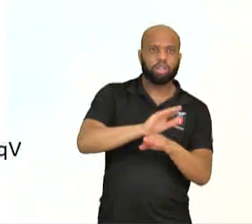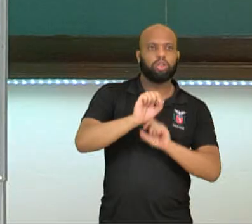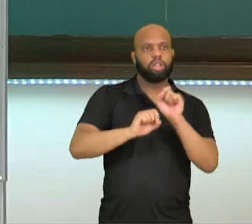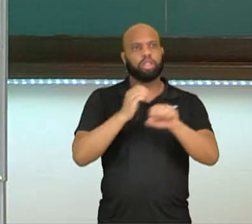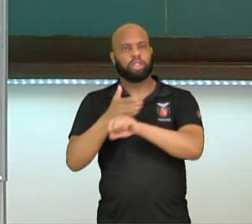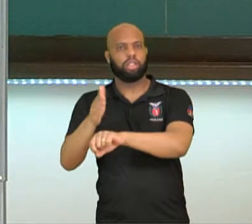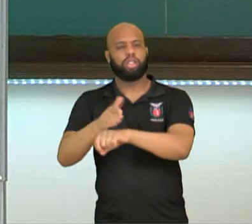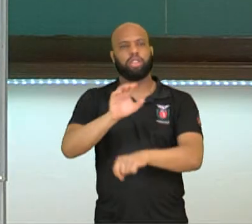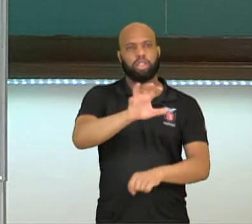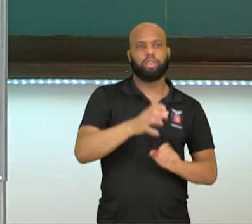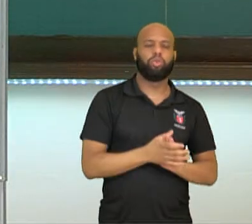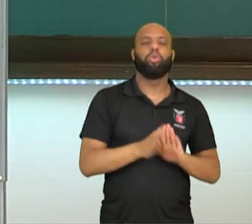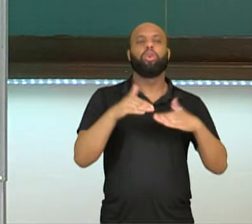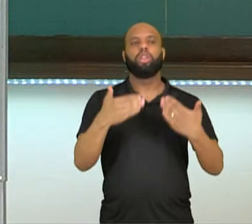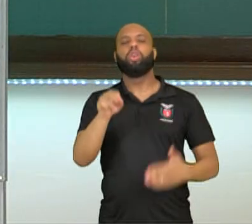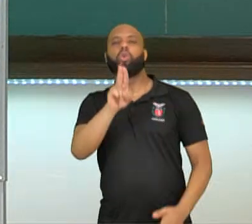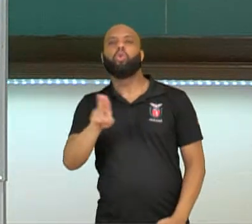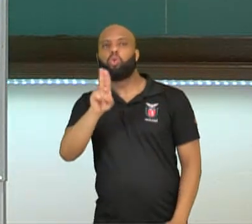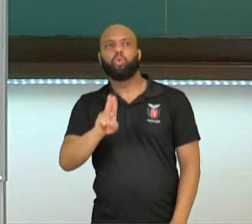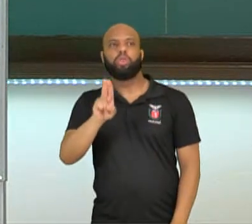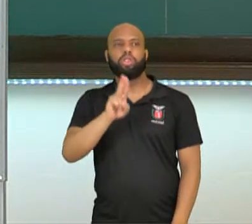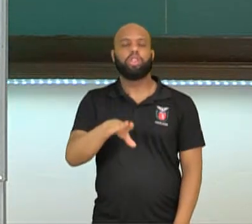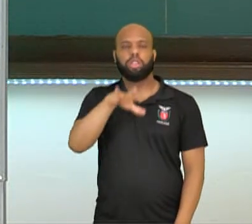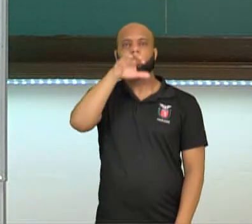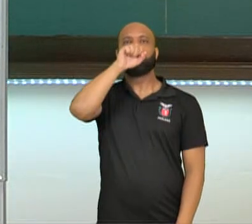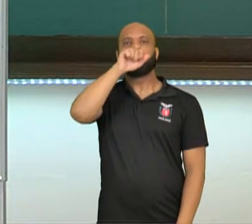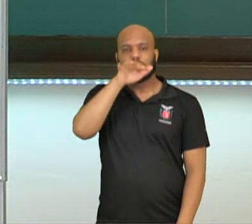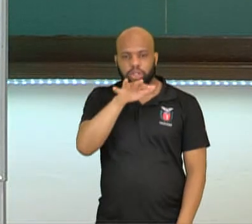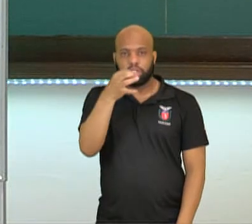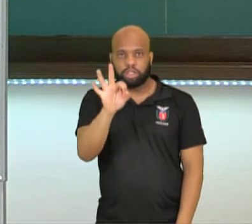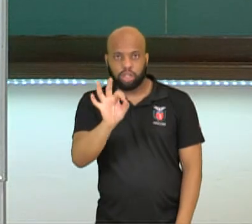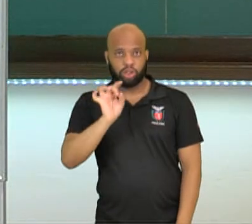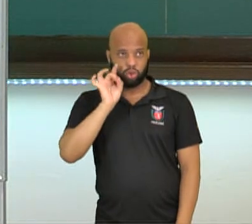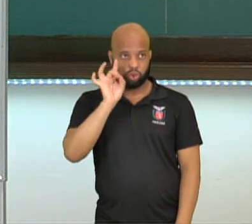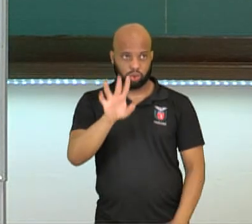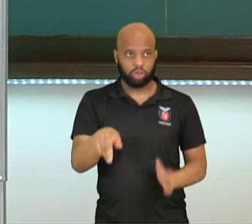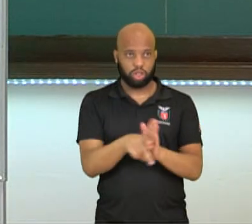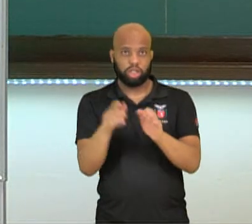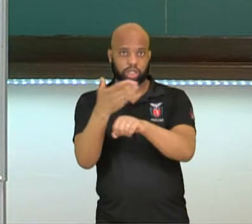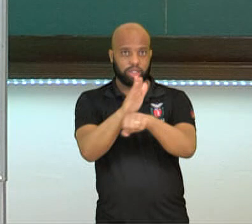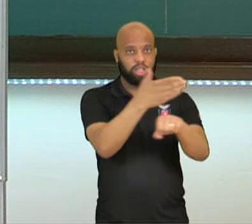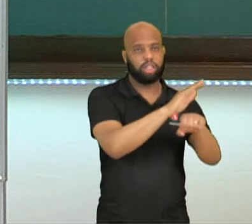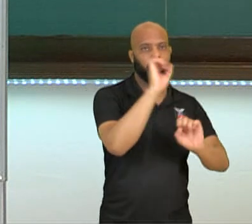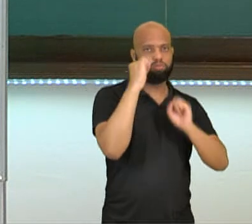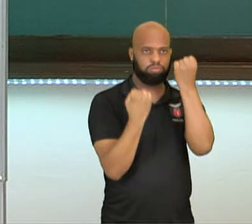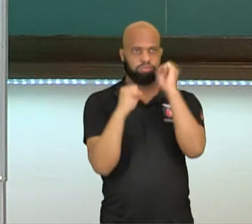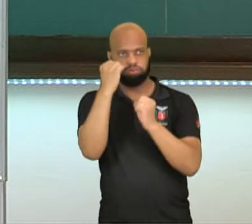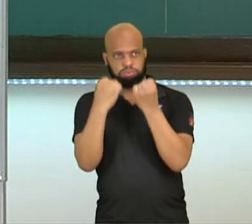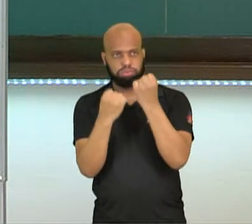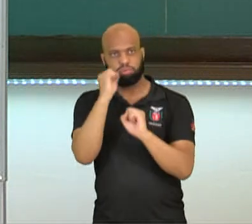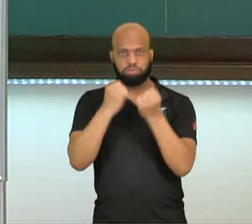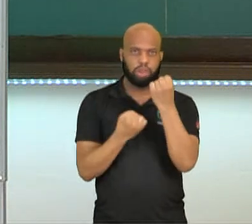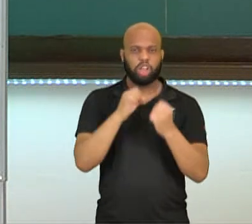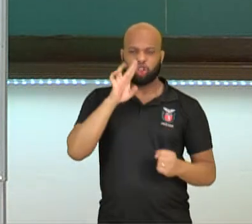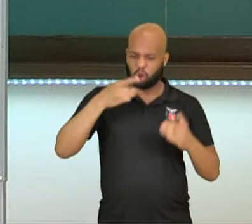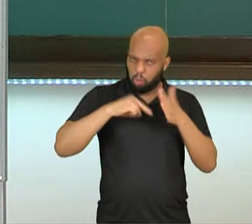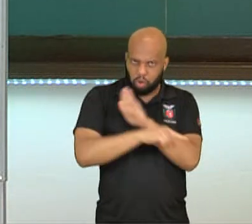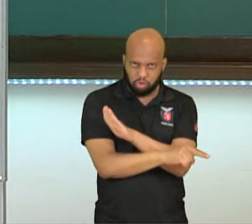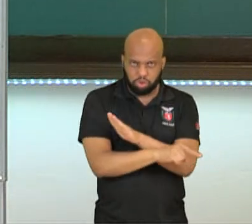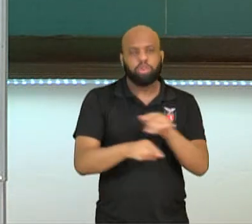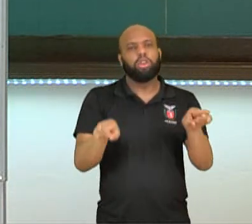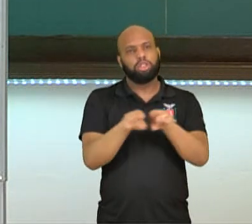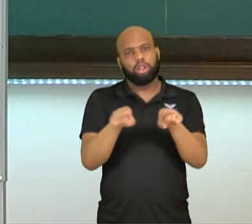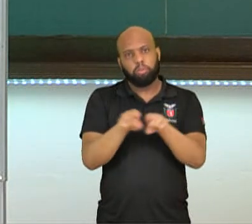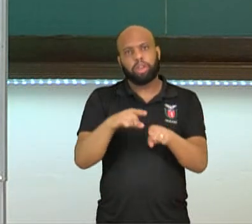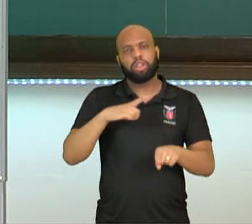modalidade. Então, eu não uso a respiração correta apenas na parte da prática de exercícios físicos mais intensos, como também